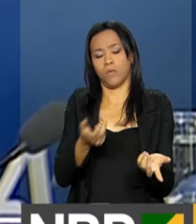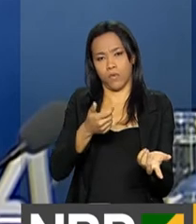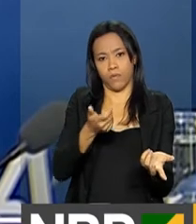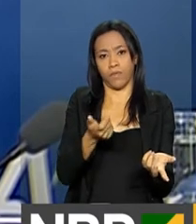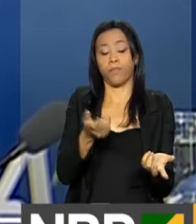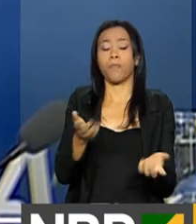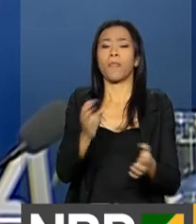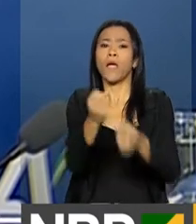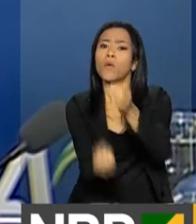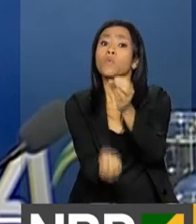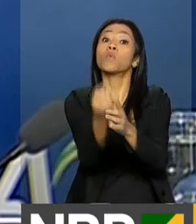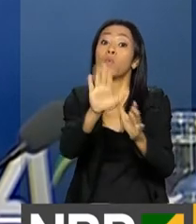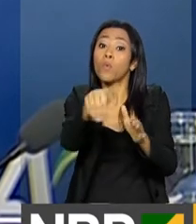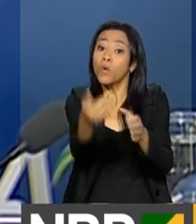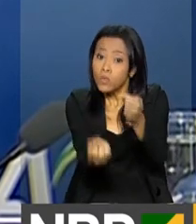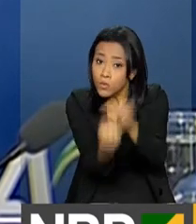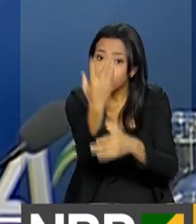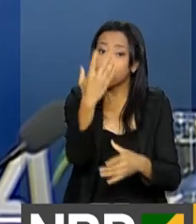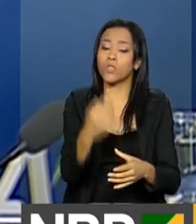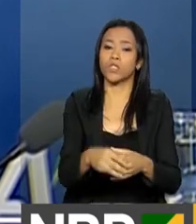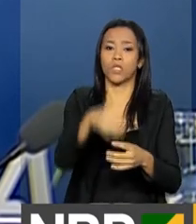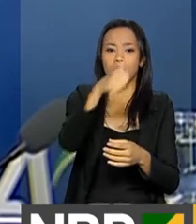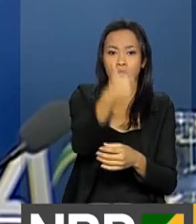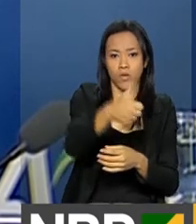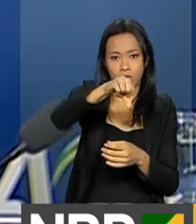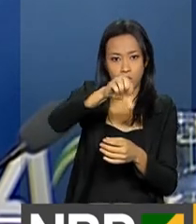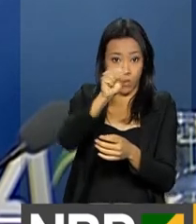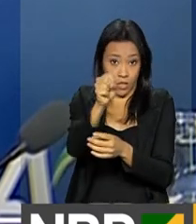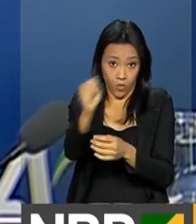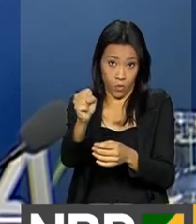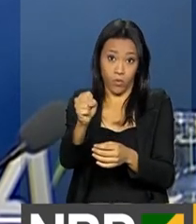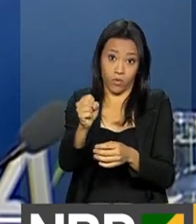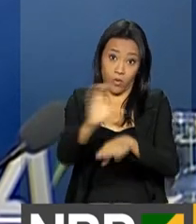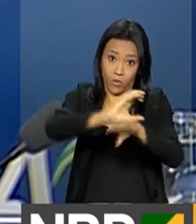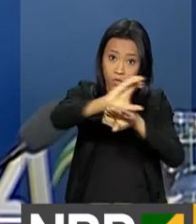de 88, porque nós já temos 30 anos, e eu vejo interessante